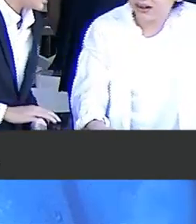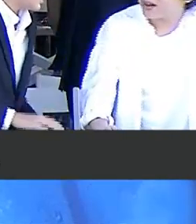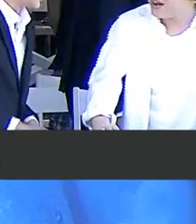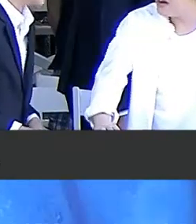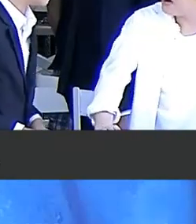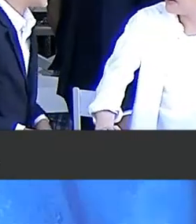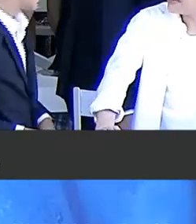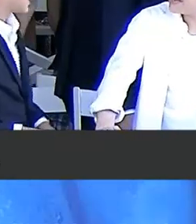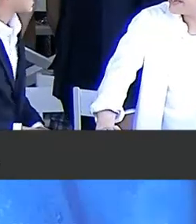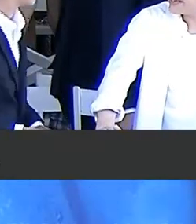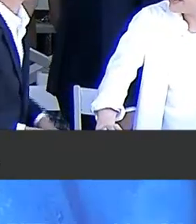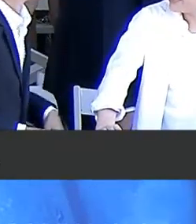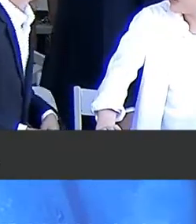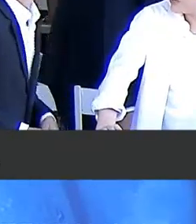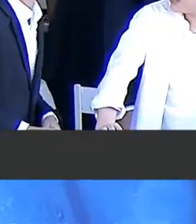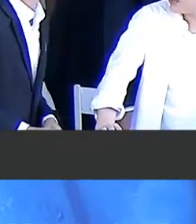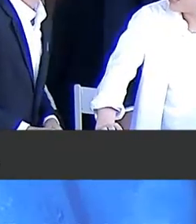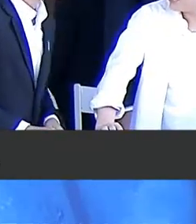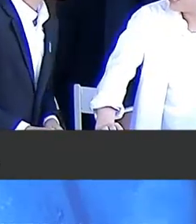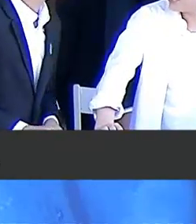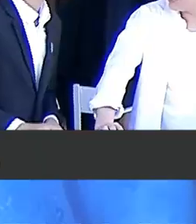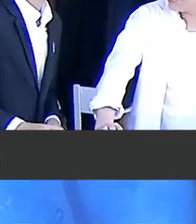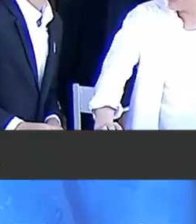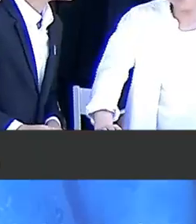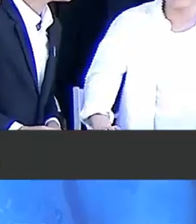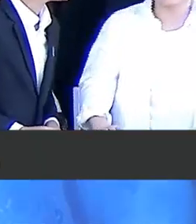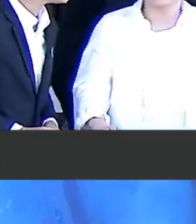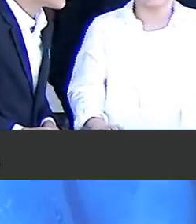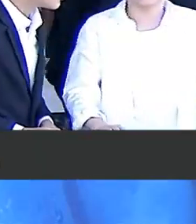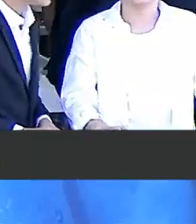para execução do hino nacional brasileiro.